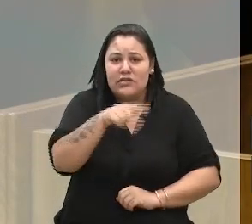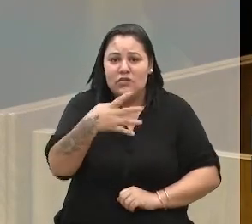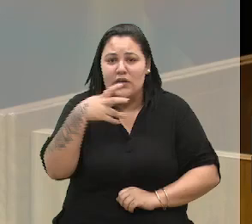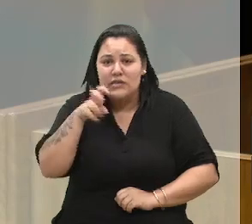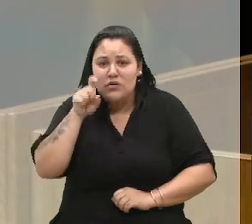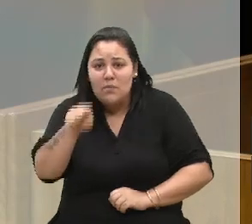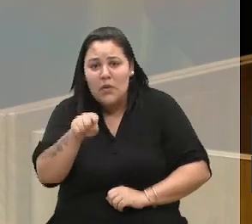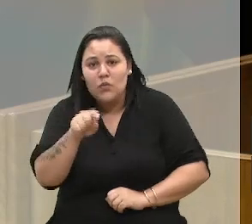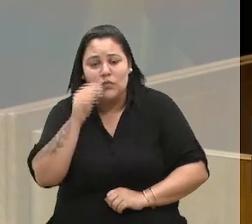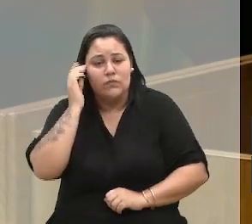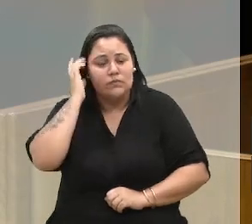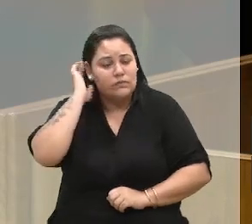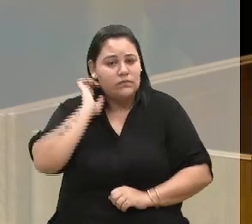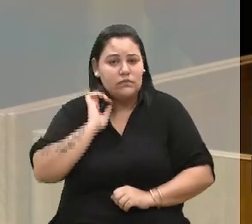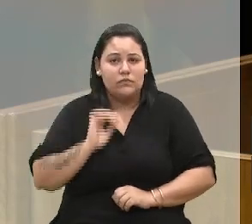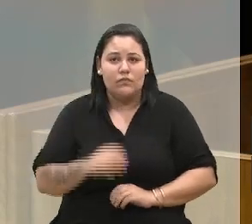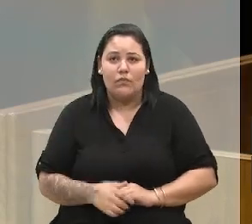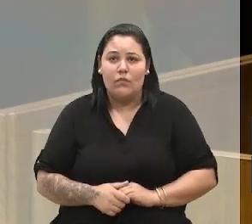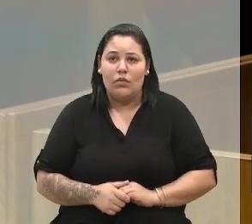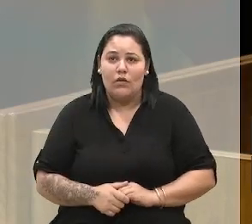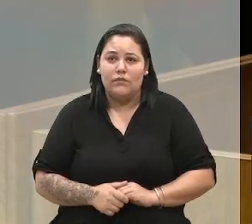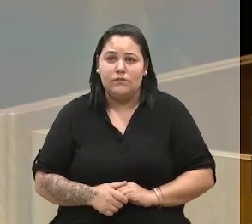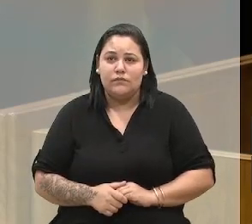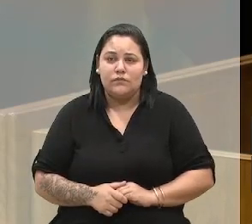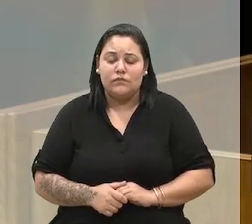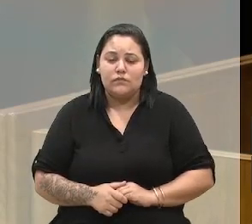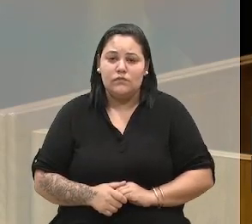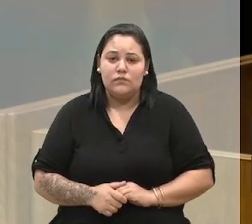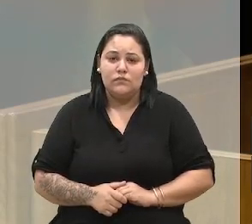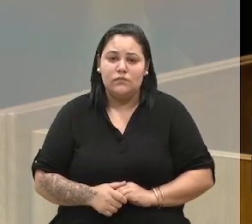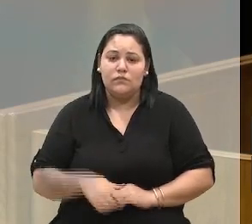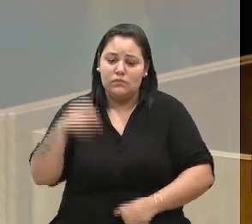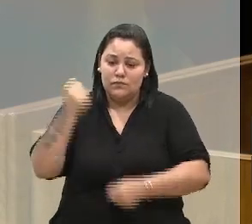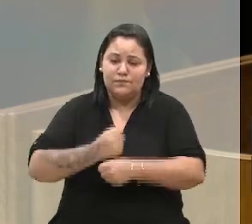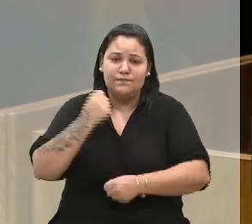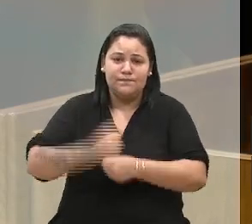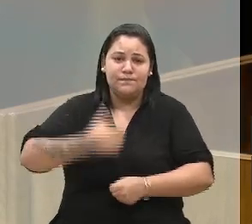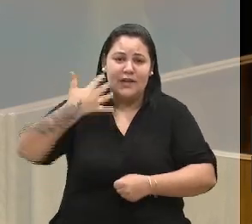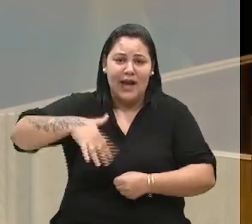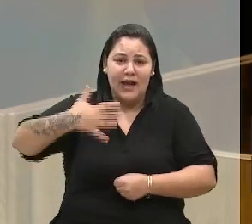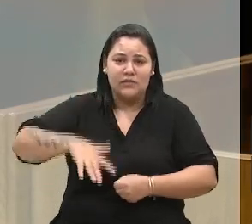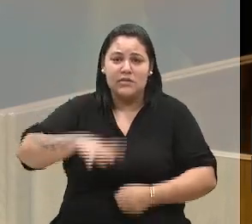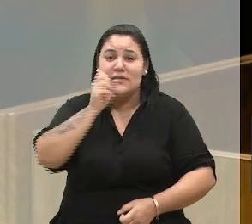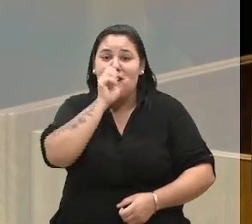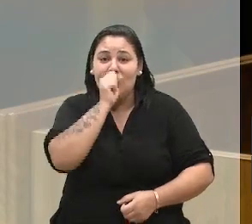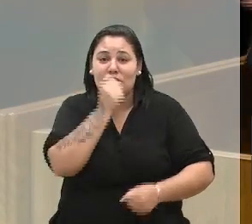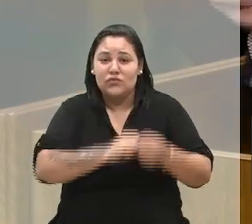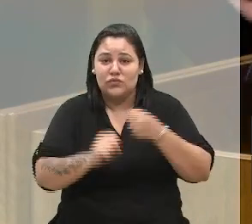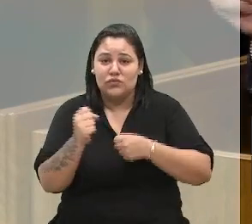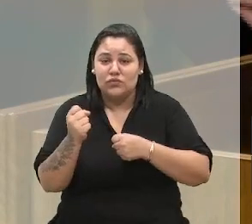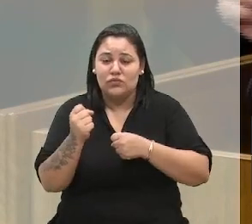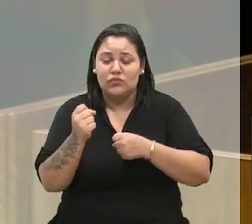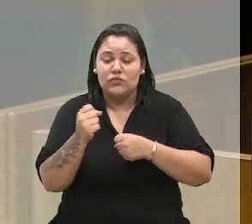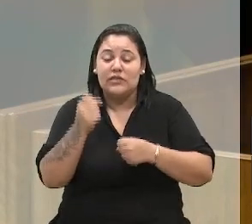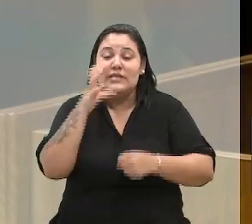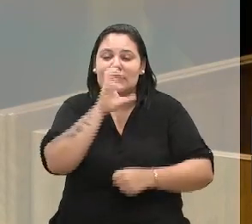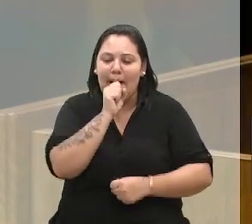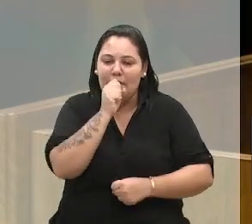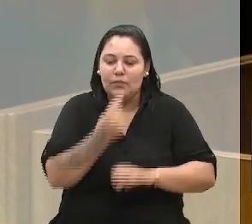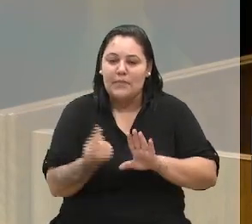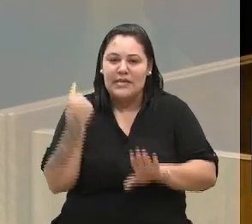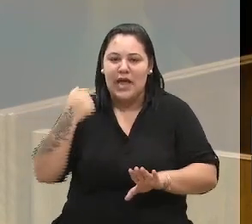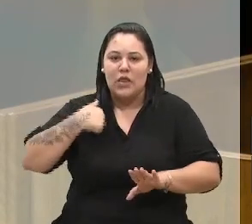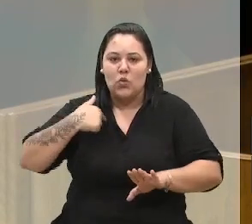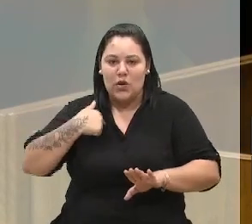3.745.000 que a Dalfov está executando. No sábado passado, eu estive